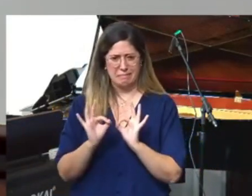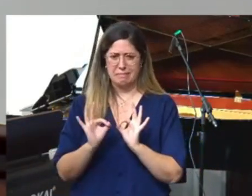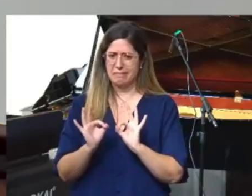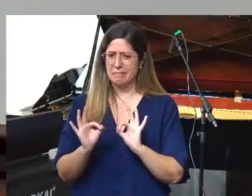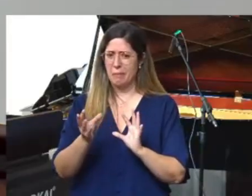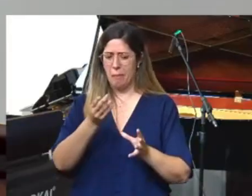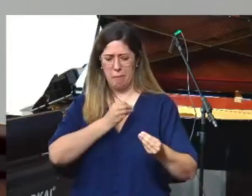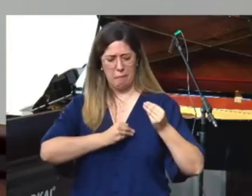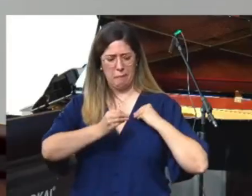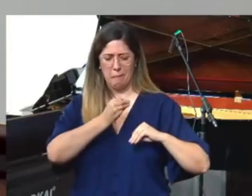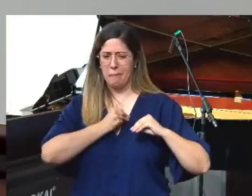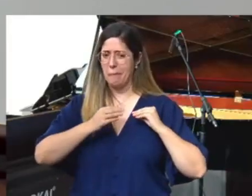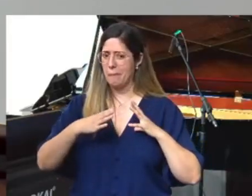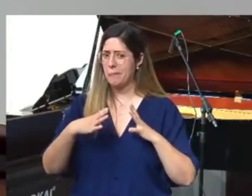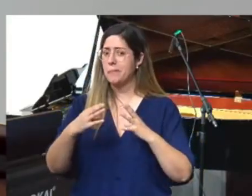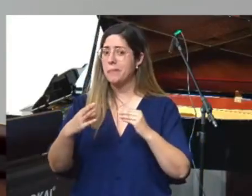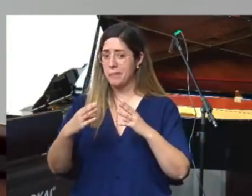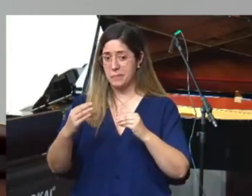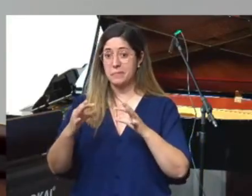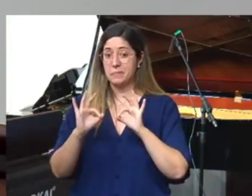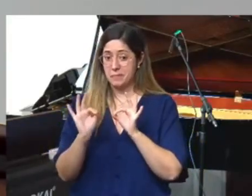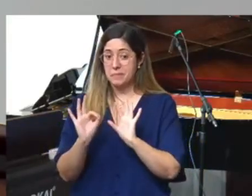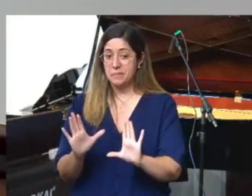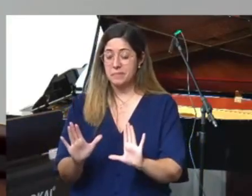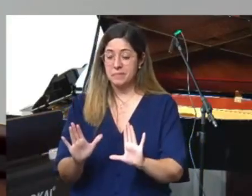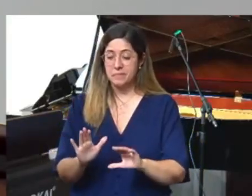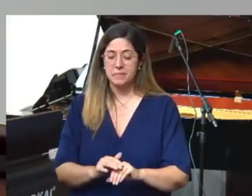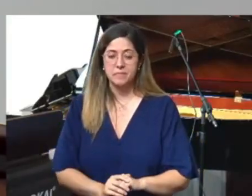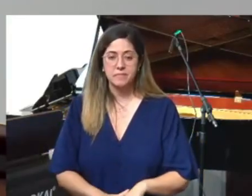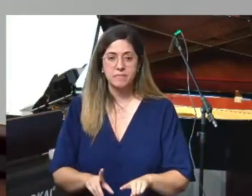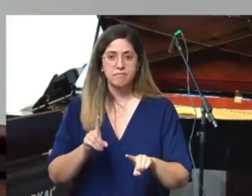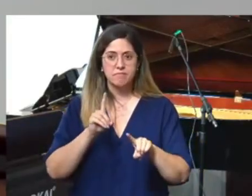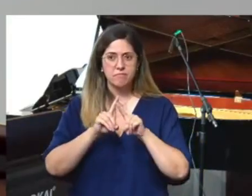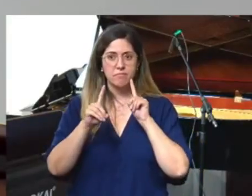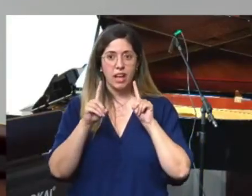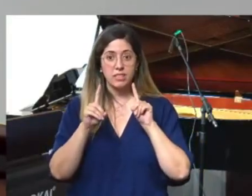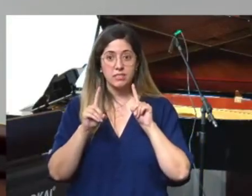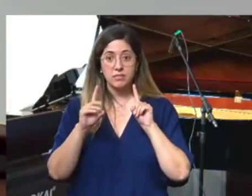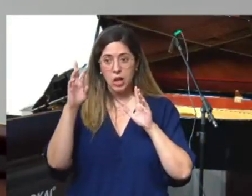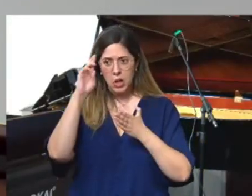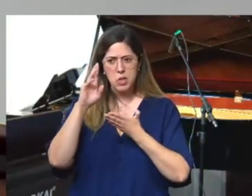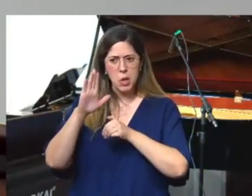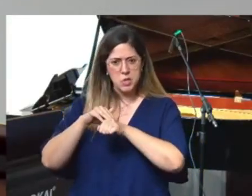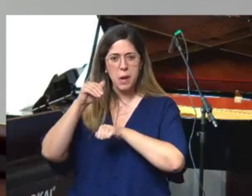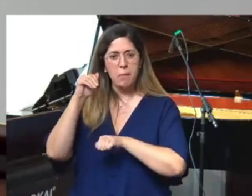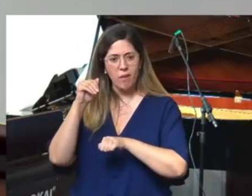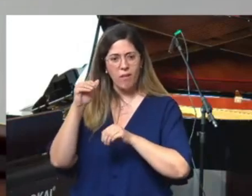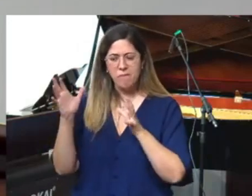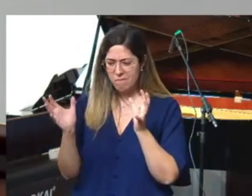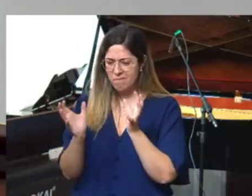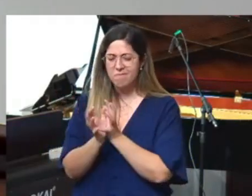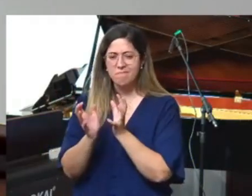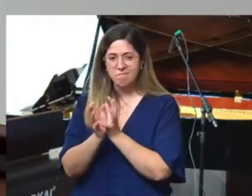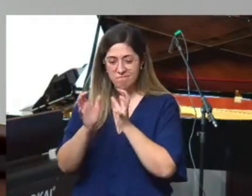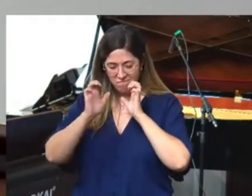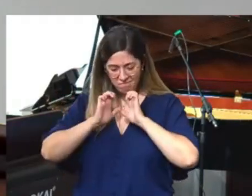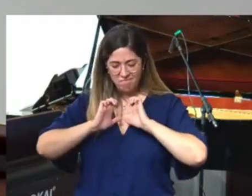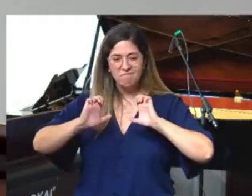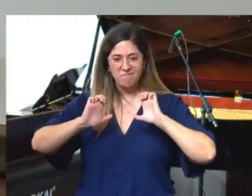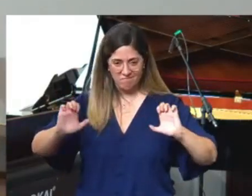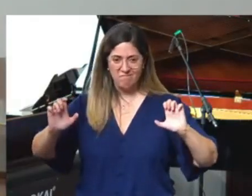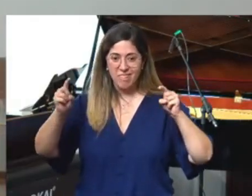uma terra de devassidão, uma terra onde não havia uma moralidade